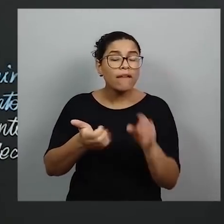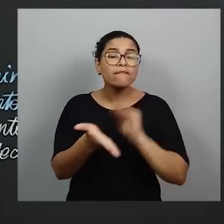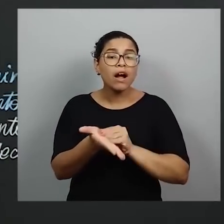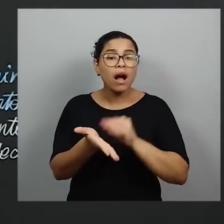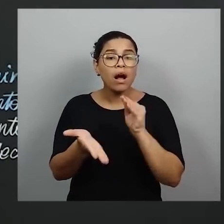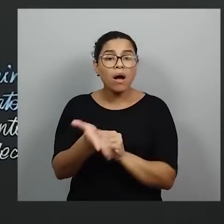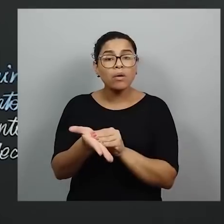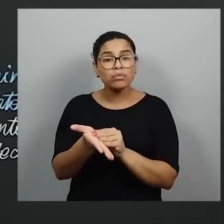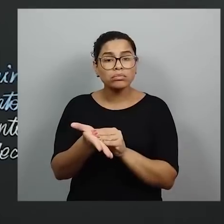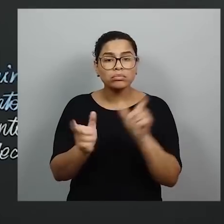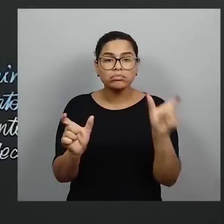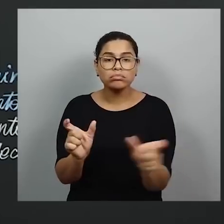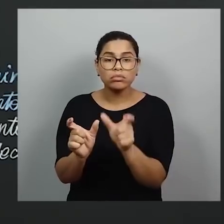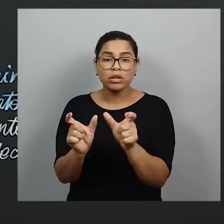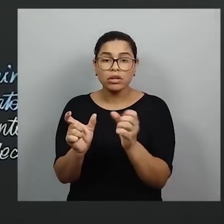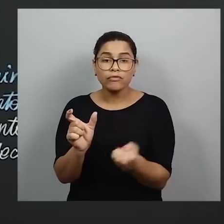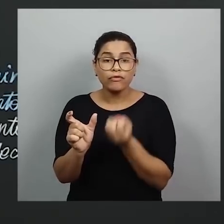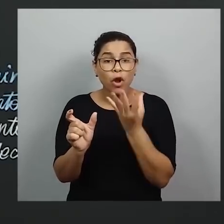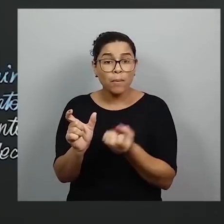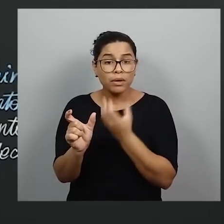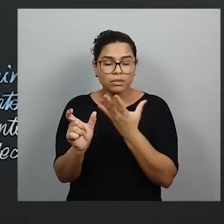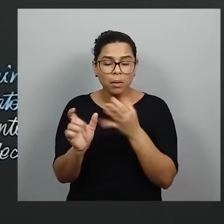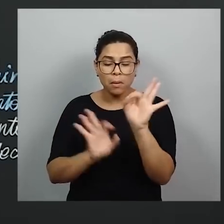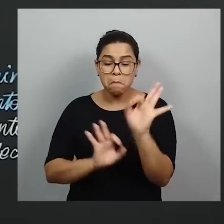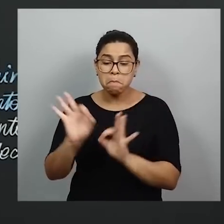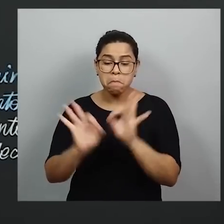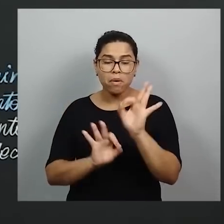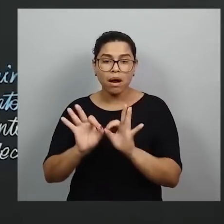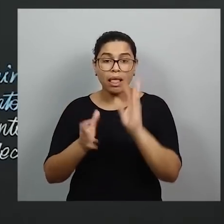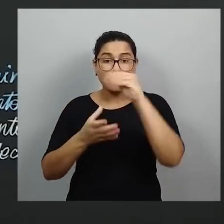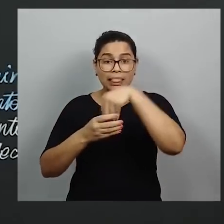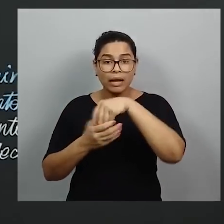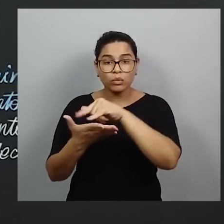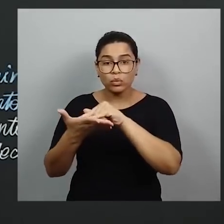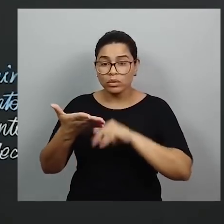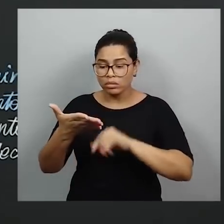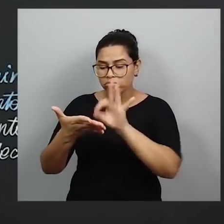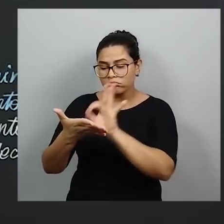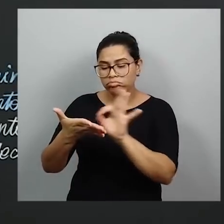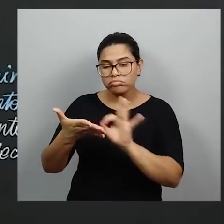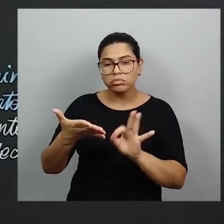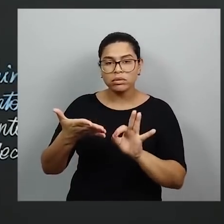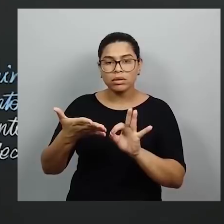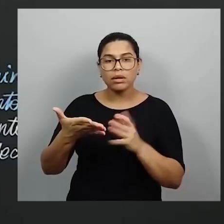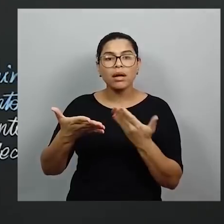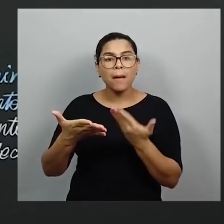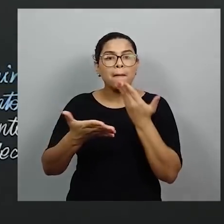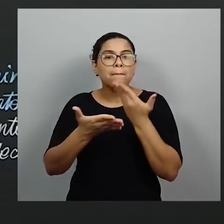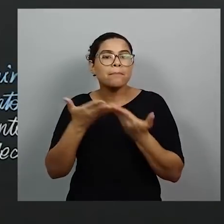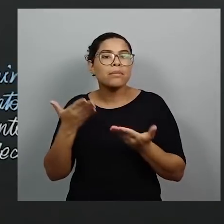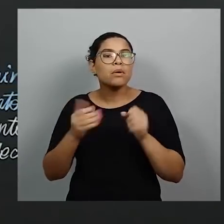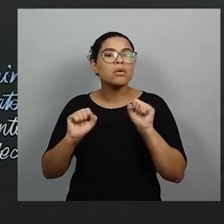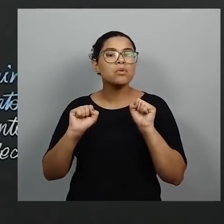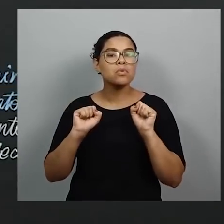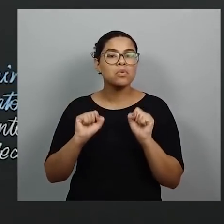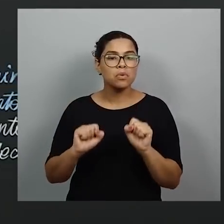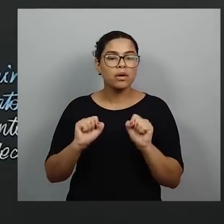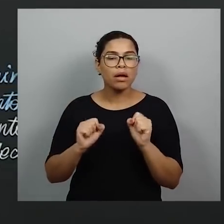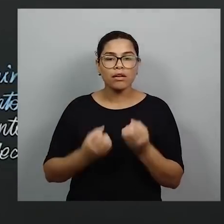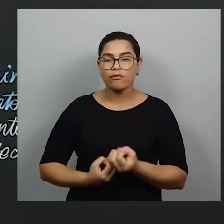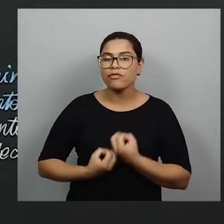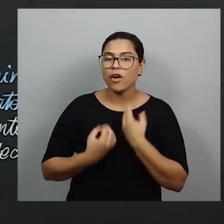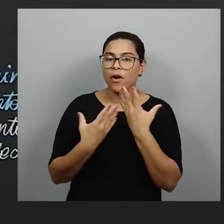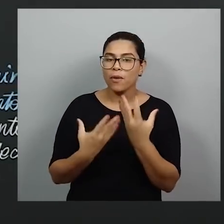desse advérbio. Então é necessário fazer esse tipo de ajuste na construção textual para que você não cometa deslizes que prejudiquem